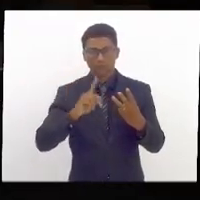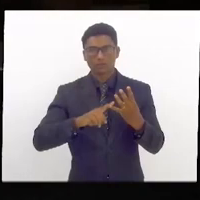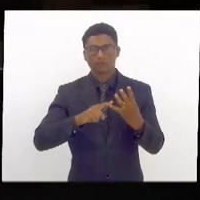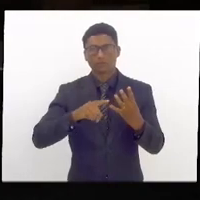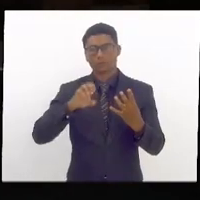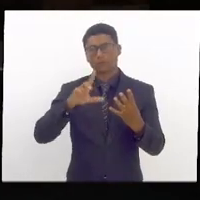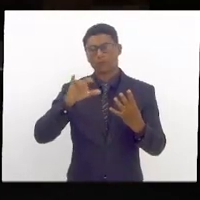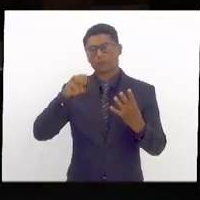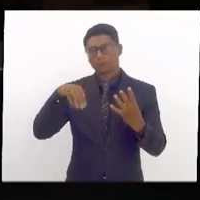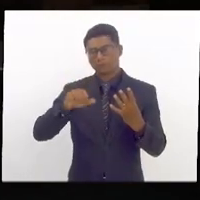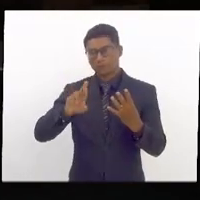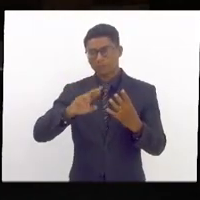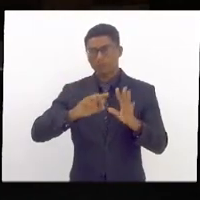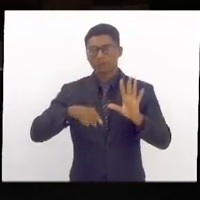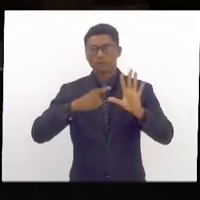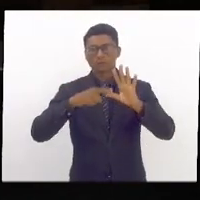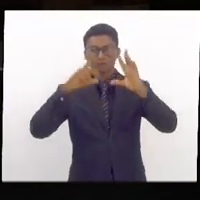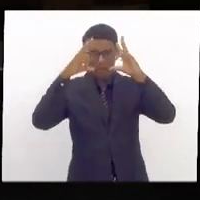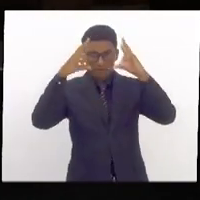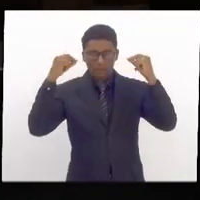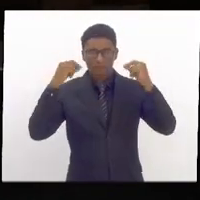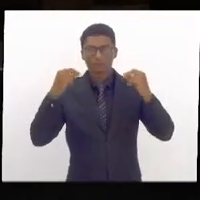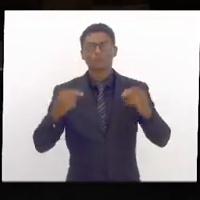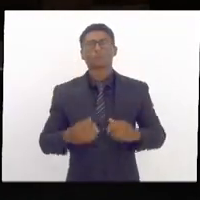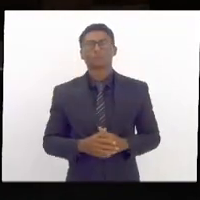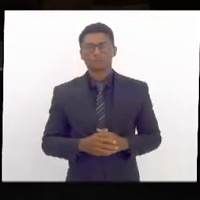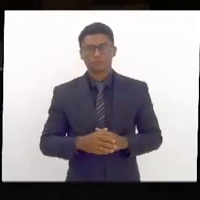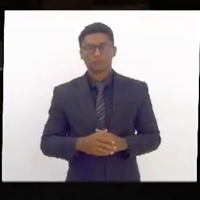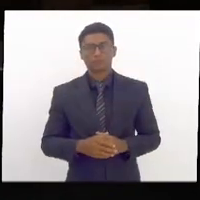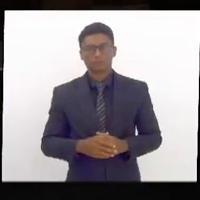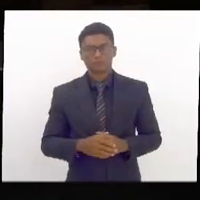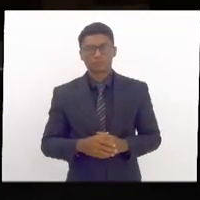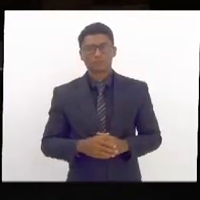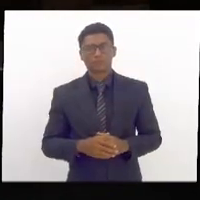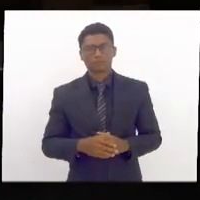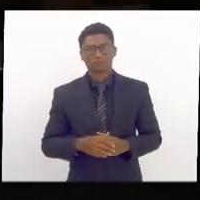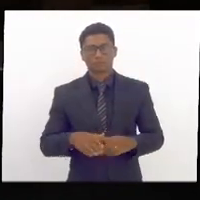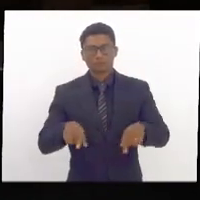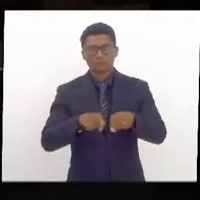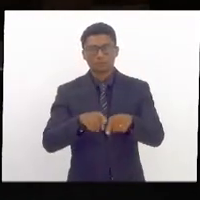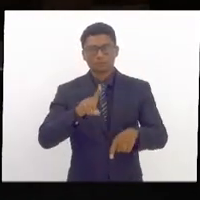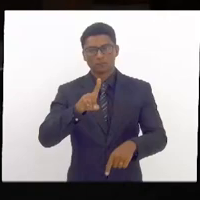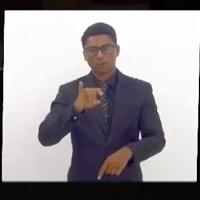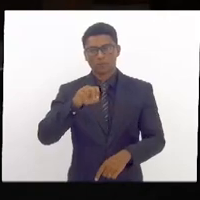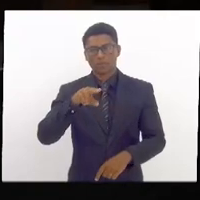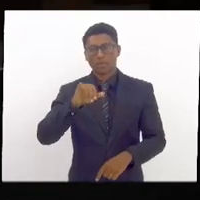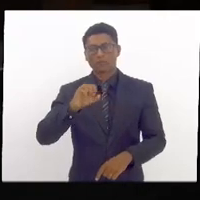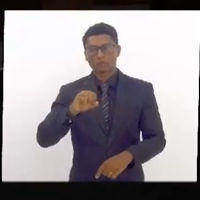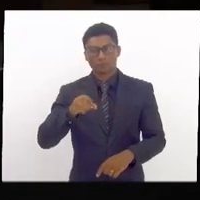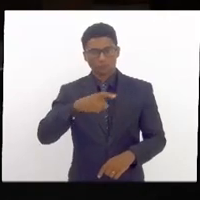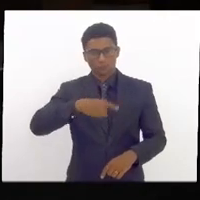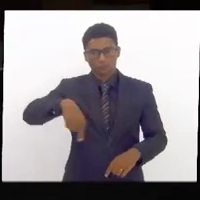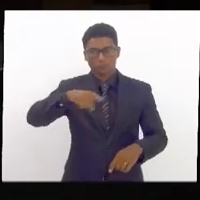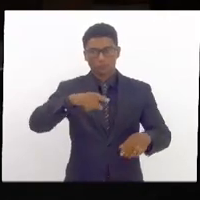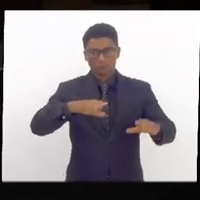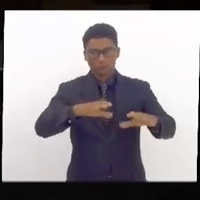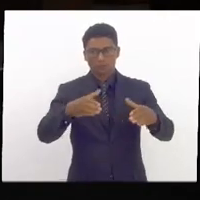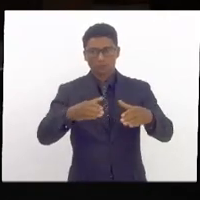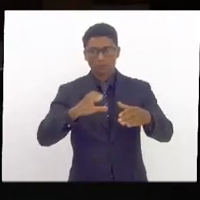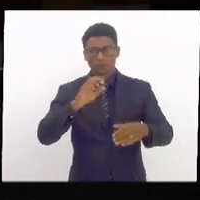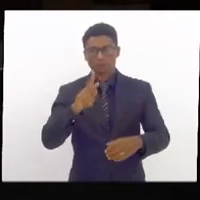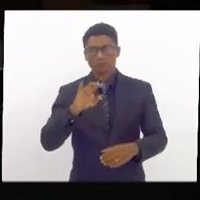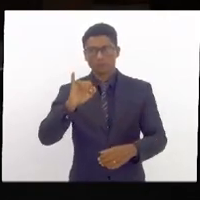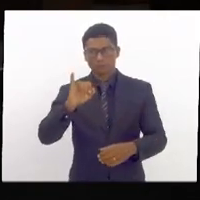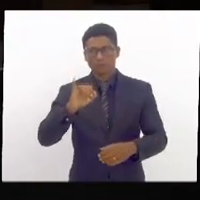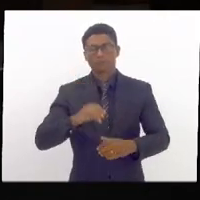Eleomar Coelho, deputada enfermeira Regiane, fizemos parte, deputado Dionísio Lins, fizemos parte da CPI, da Comissão Parlamentar